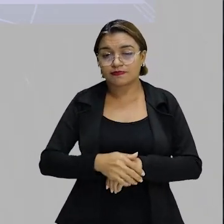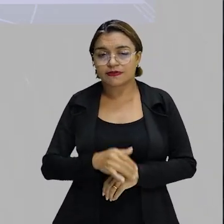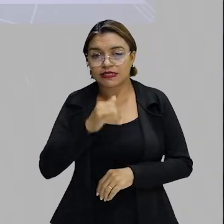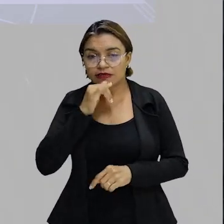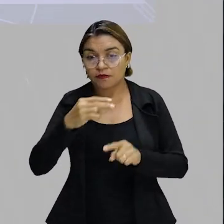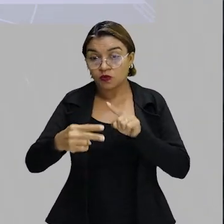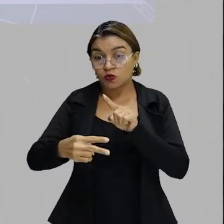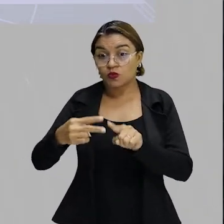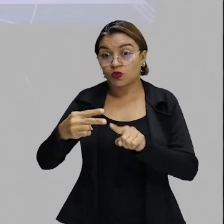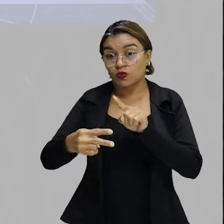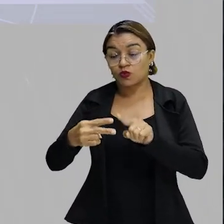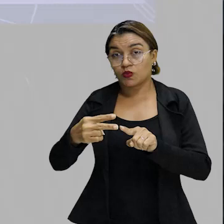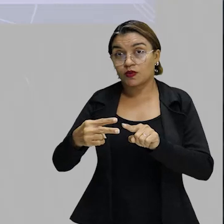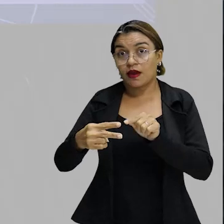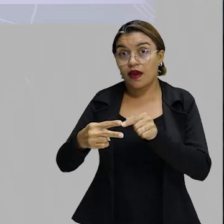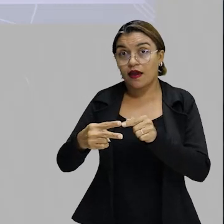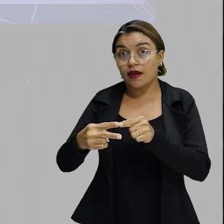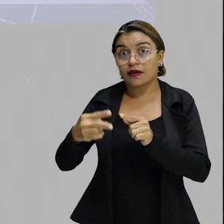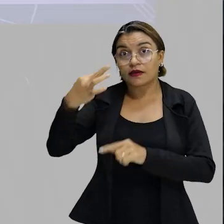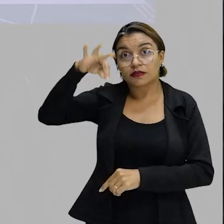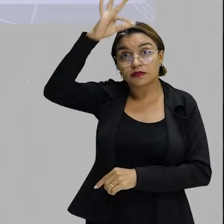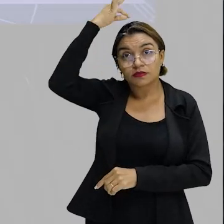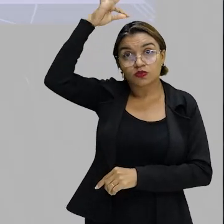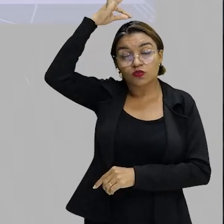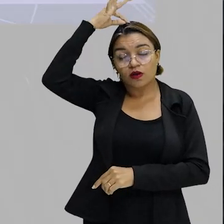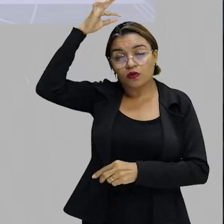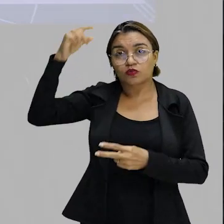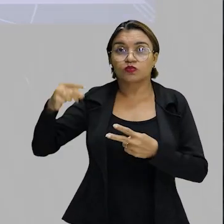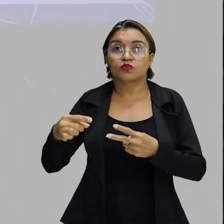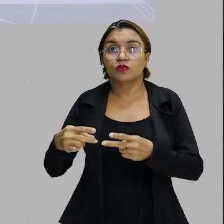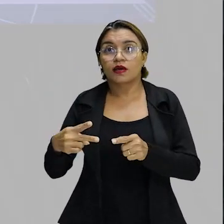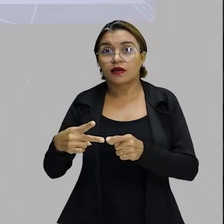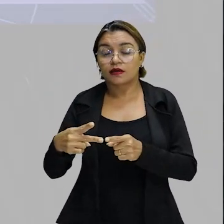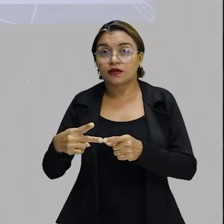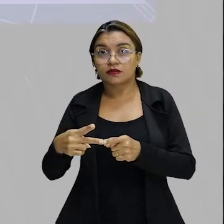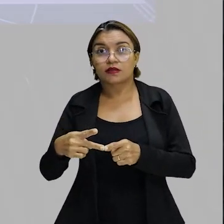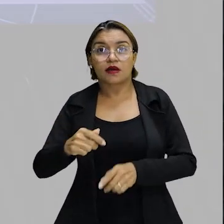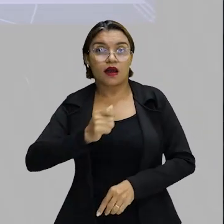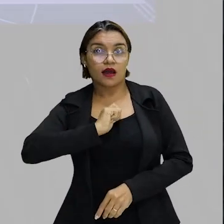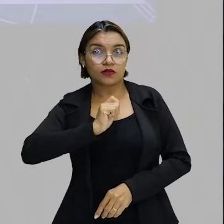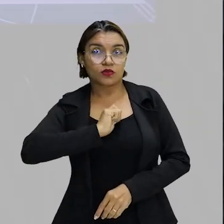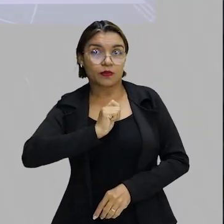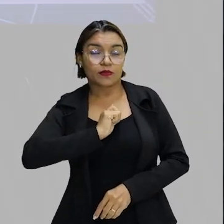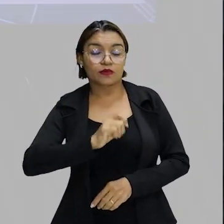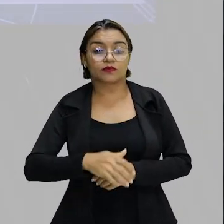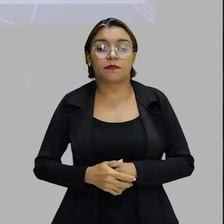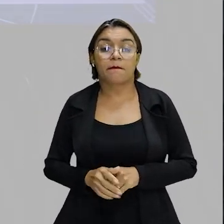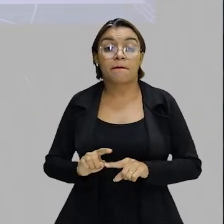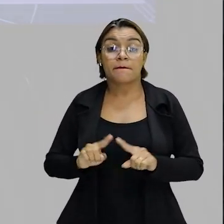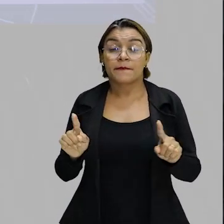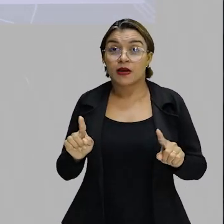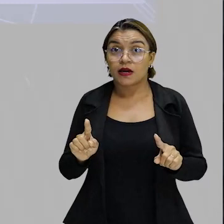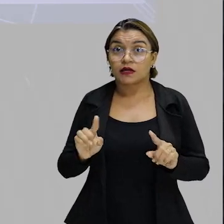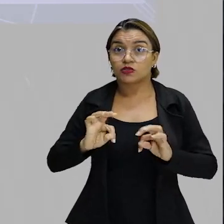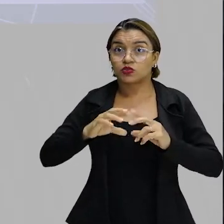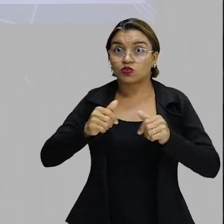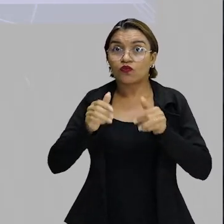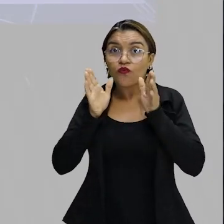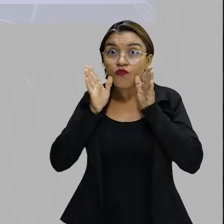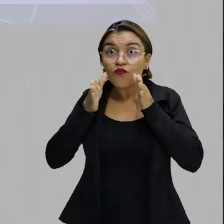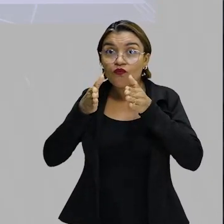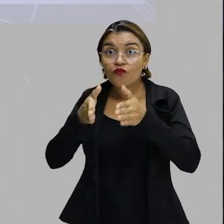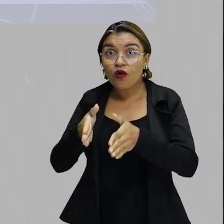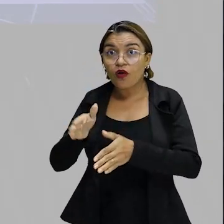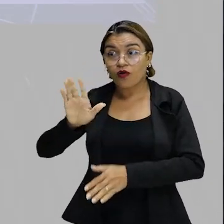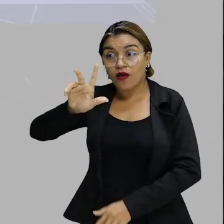o espiritual, tá? E o antropológico. Mas tudo vai se concentrar na África, então